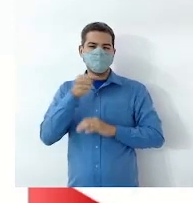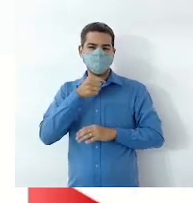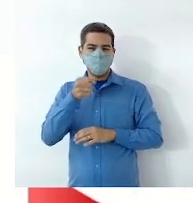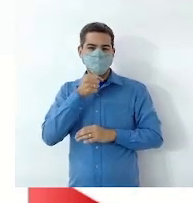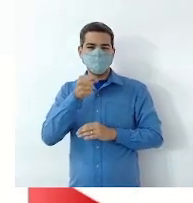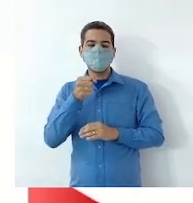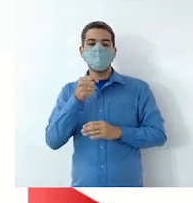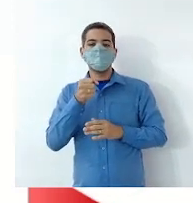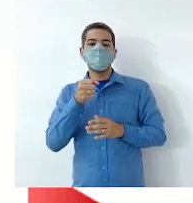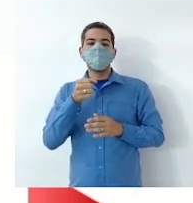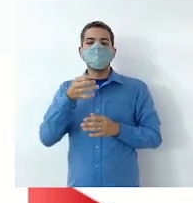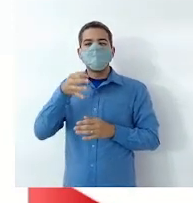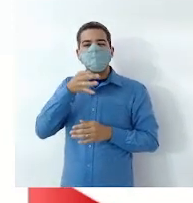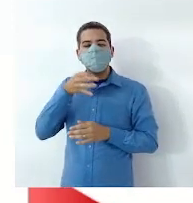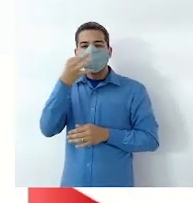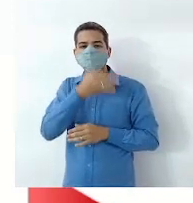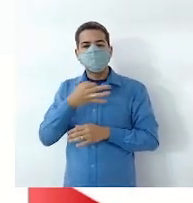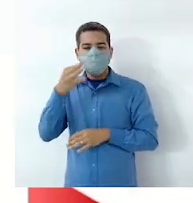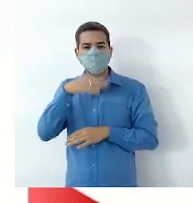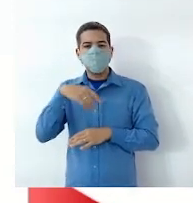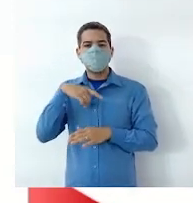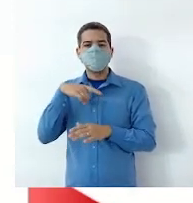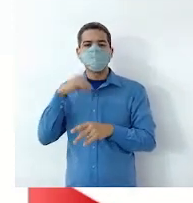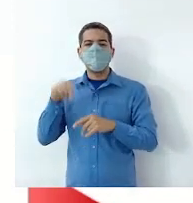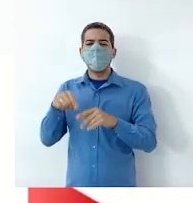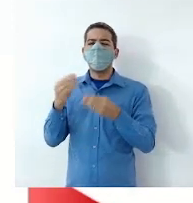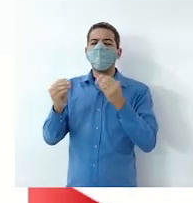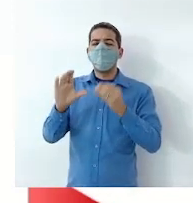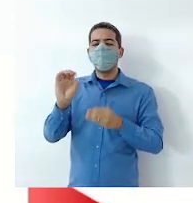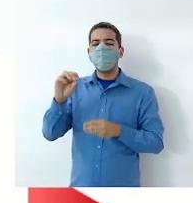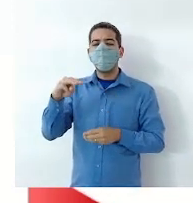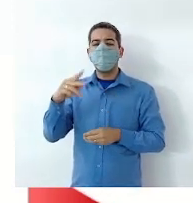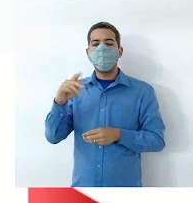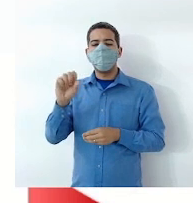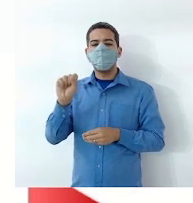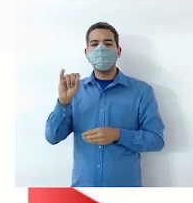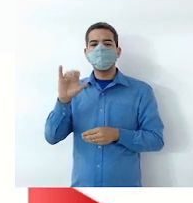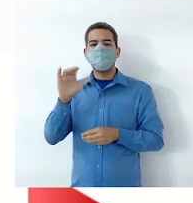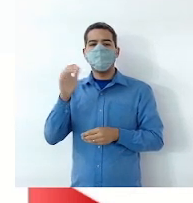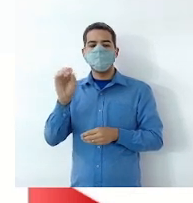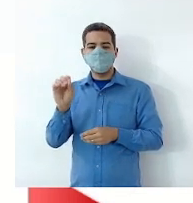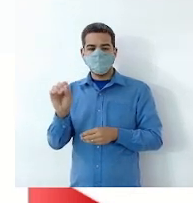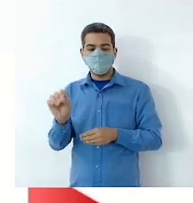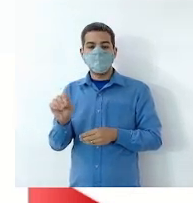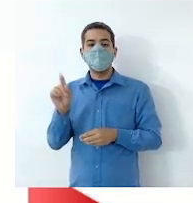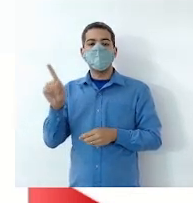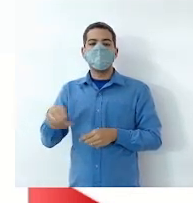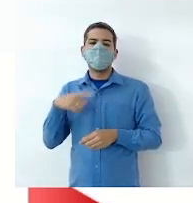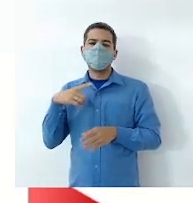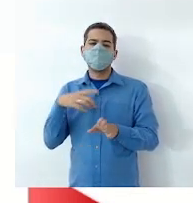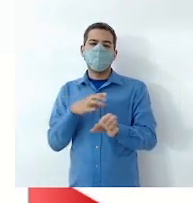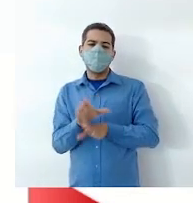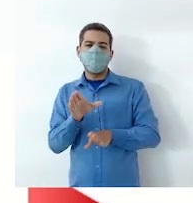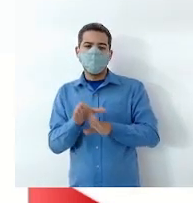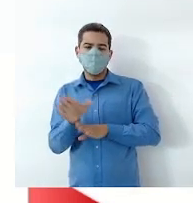ficcionais as diferentes formas de composição, as partes estruturantes,